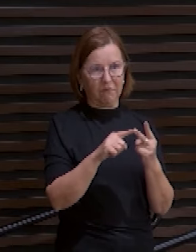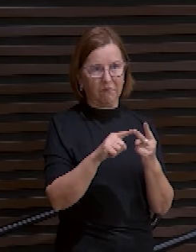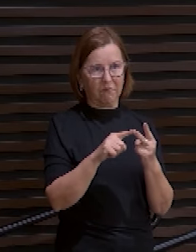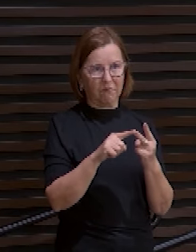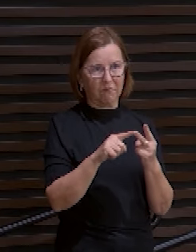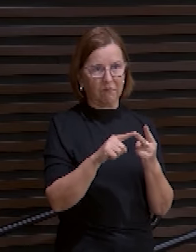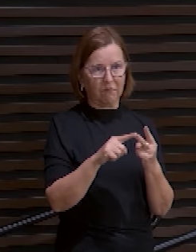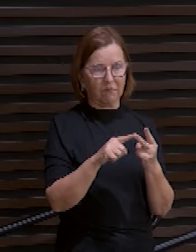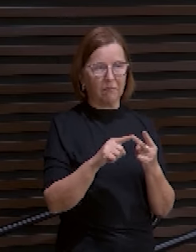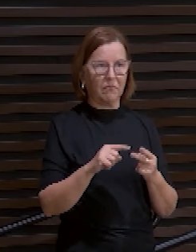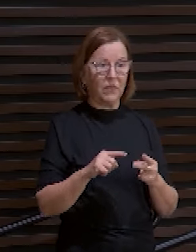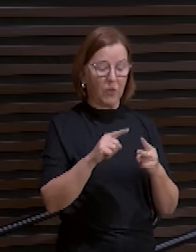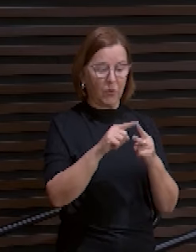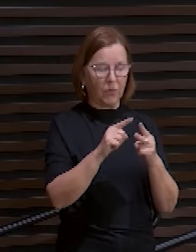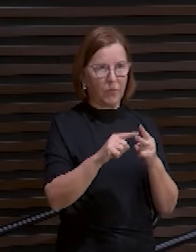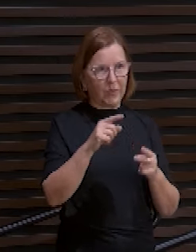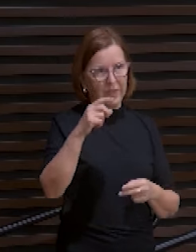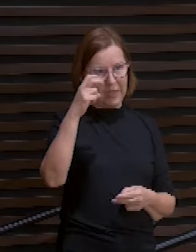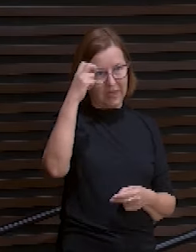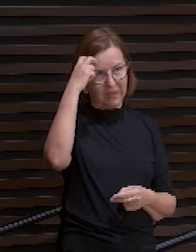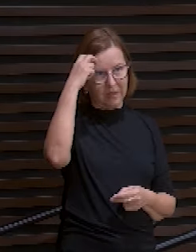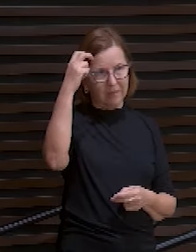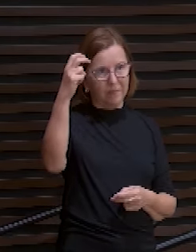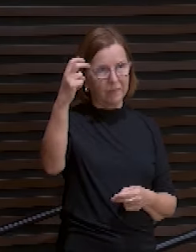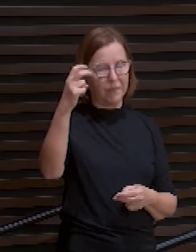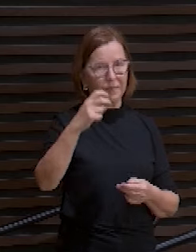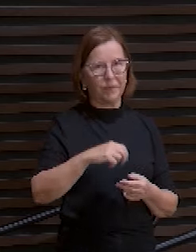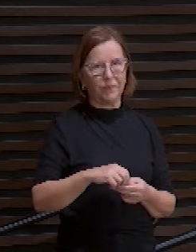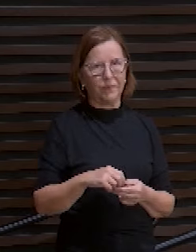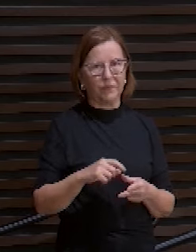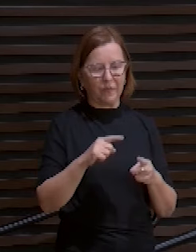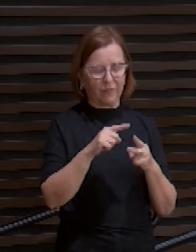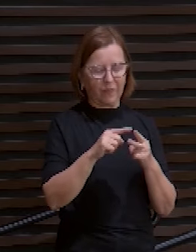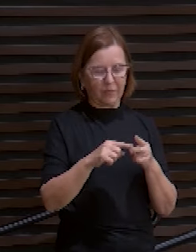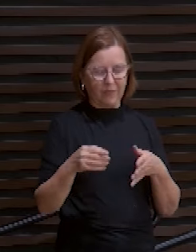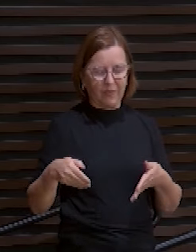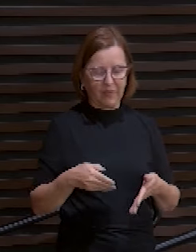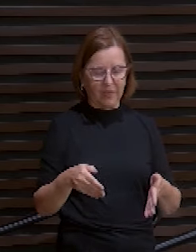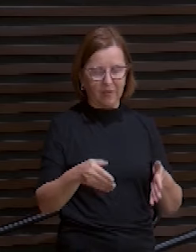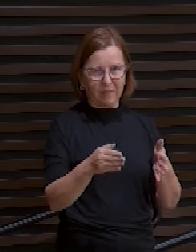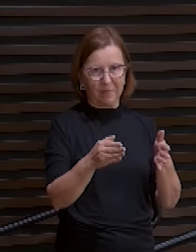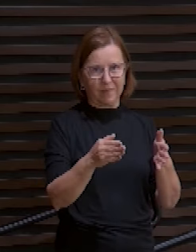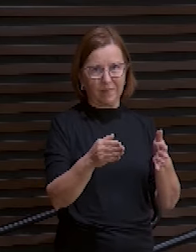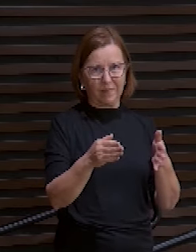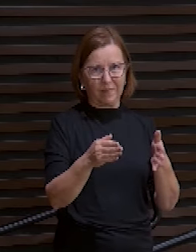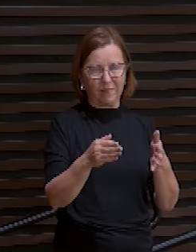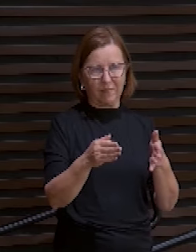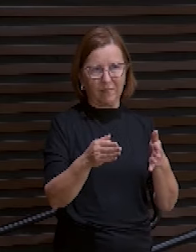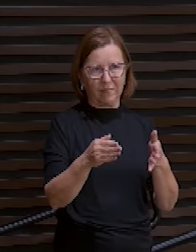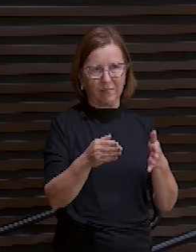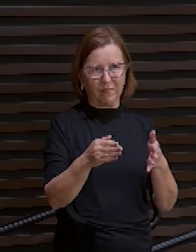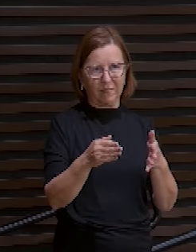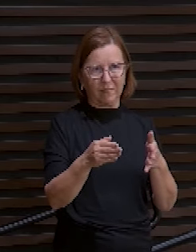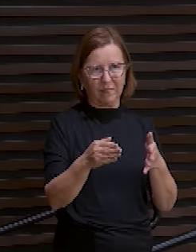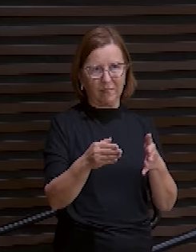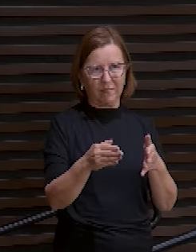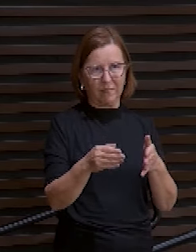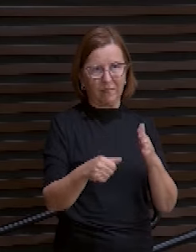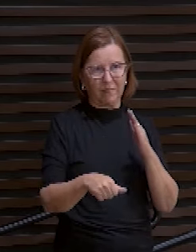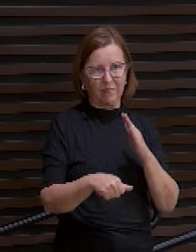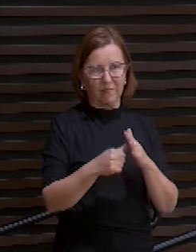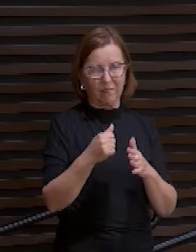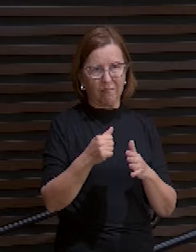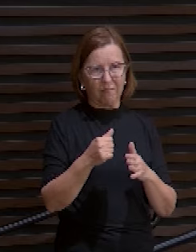duas sabedorias Dois caminhos o primeiro